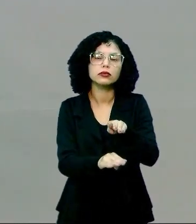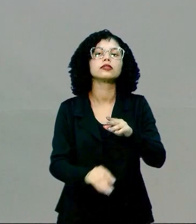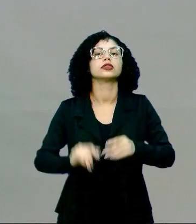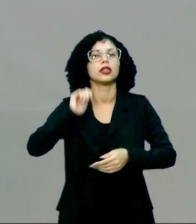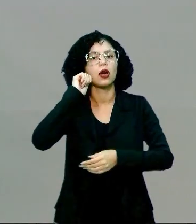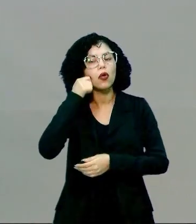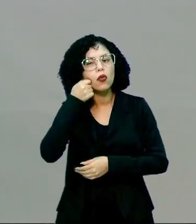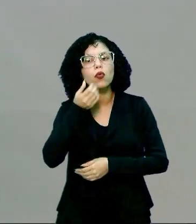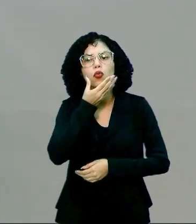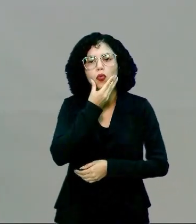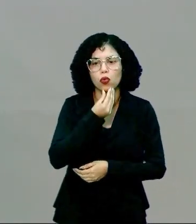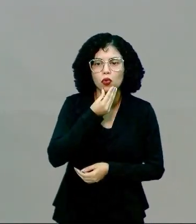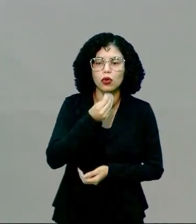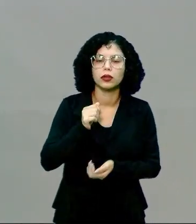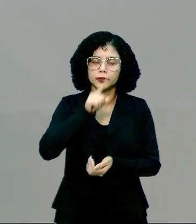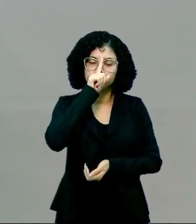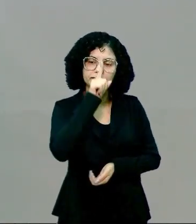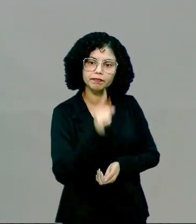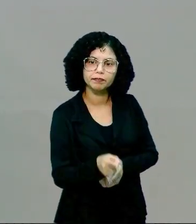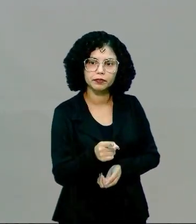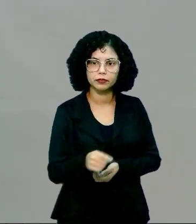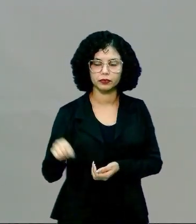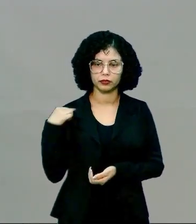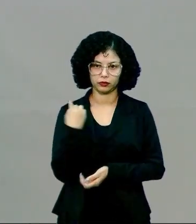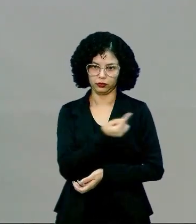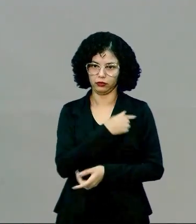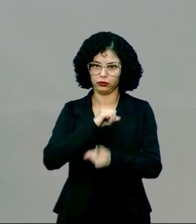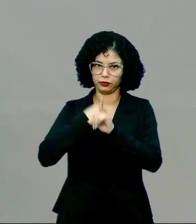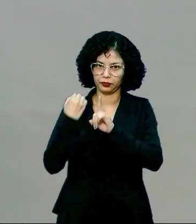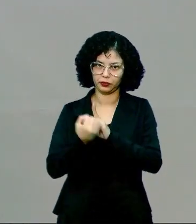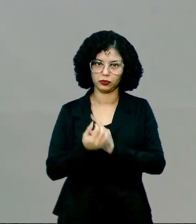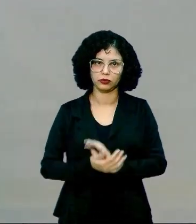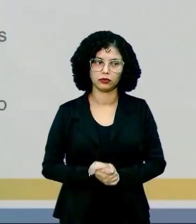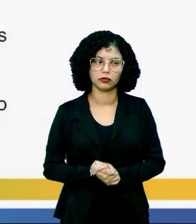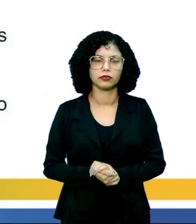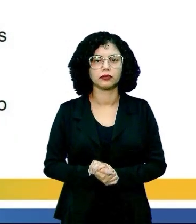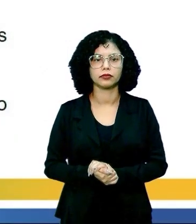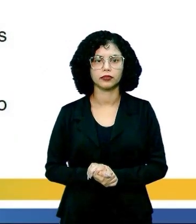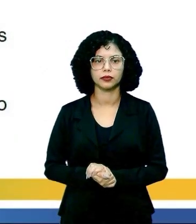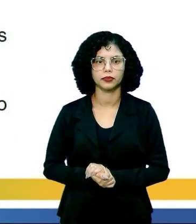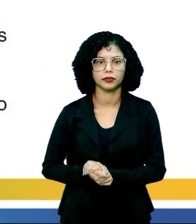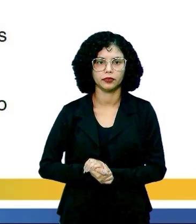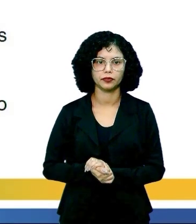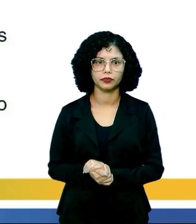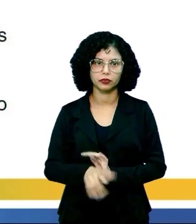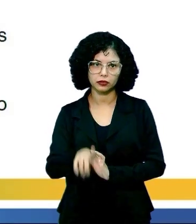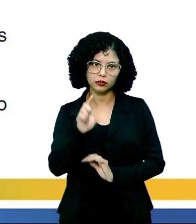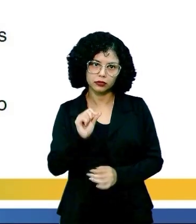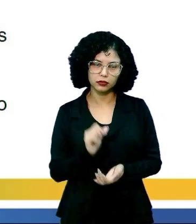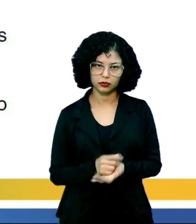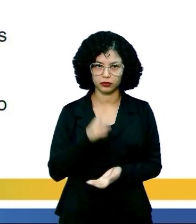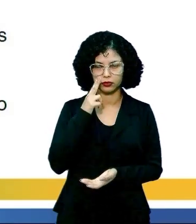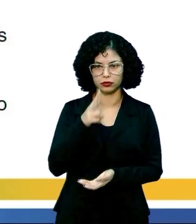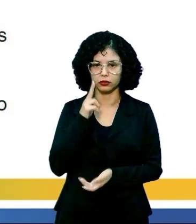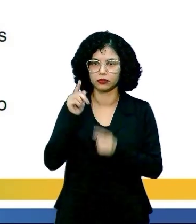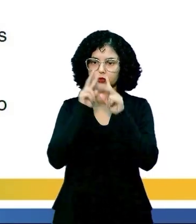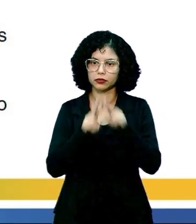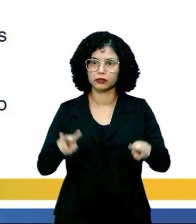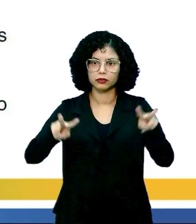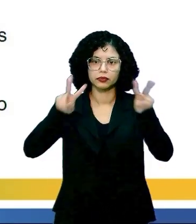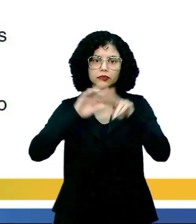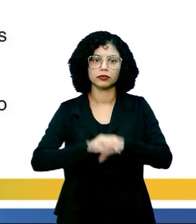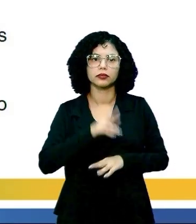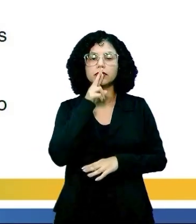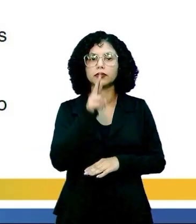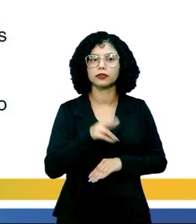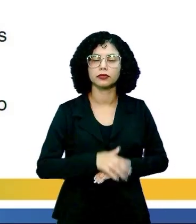negro ele é subjugado em nossa sociedade. Então vamos retomar a questão e vamos visualizar agora qual